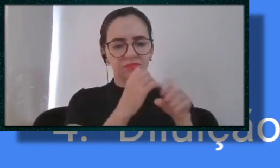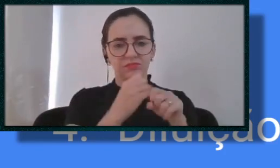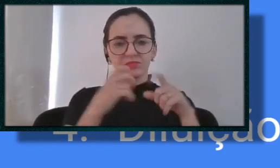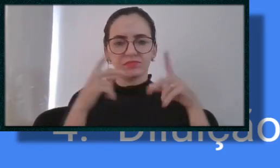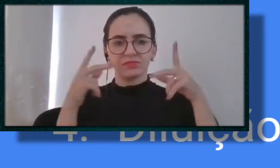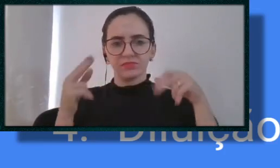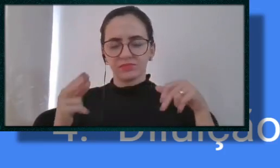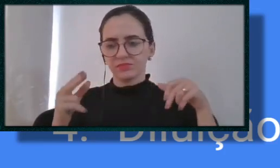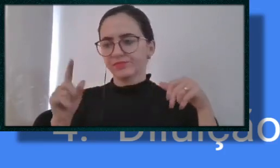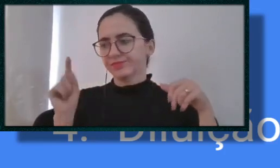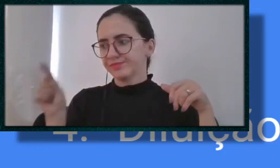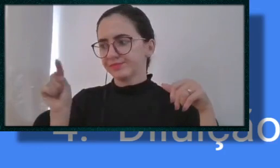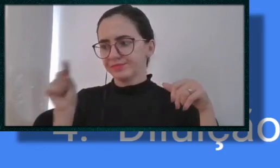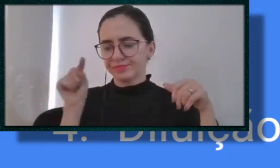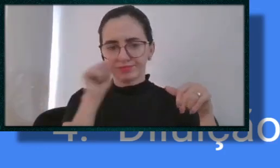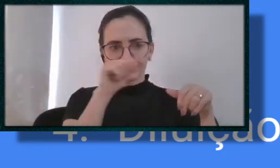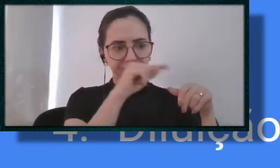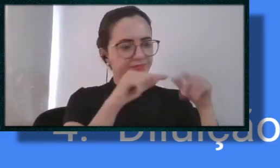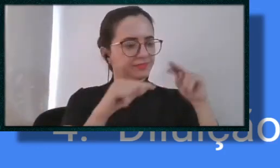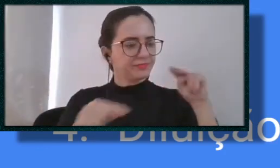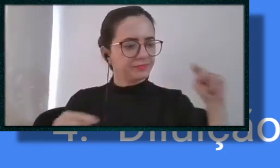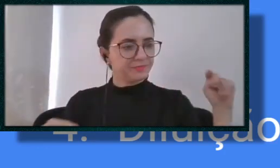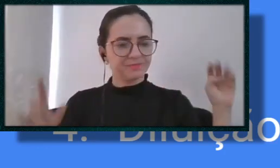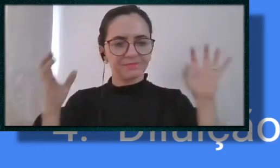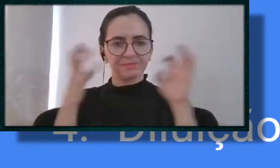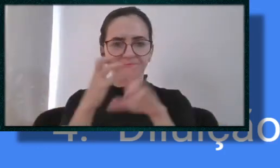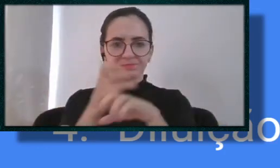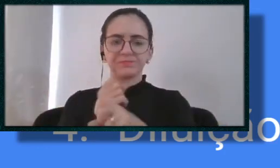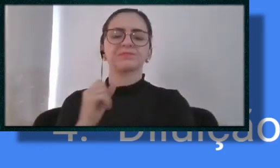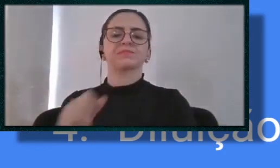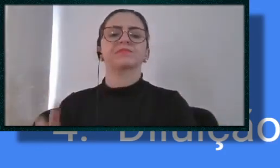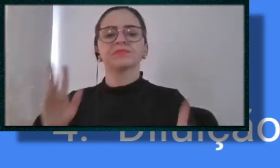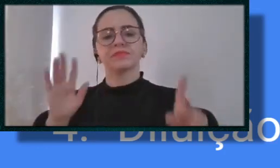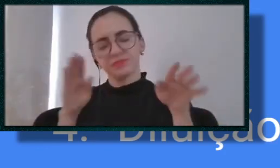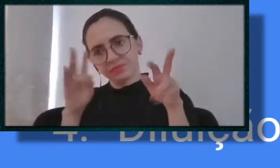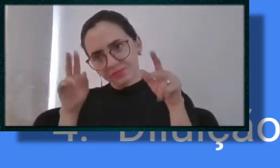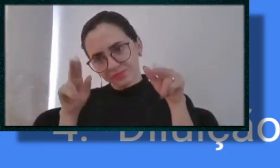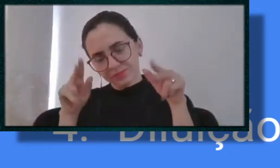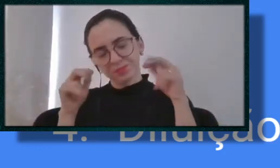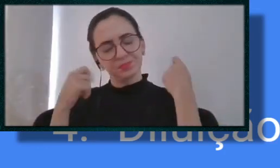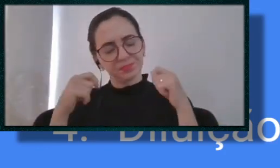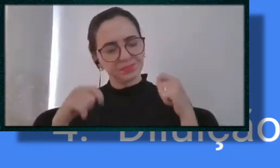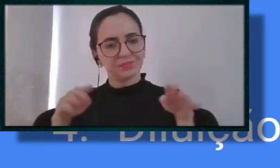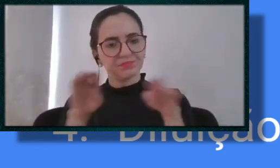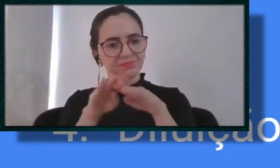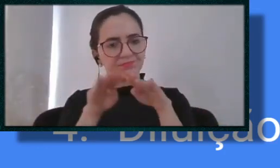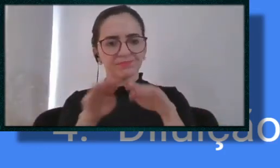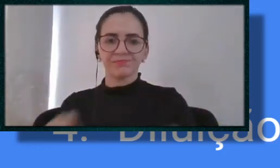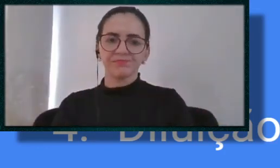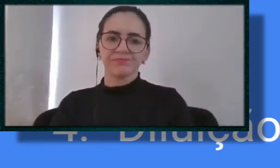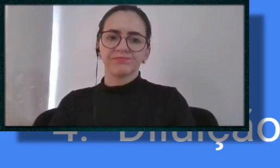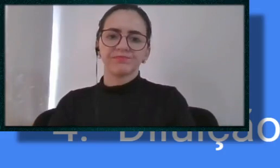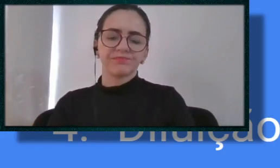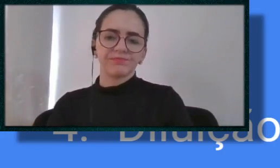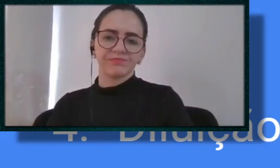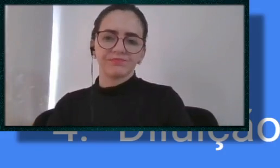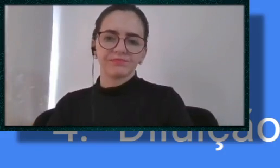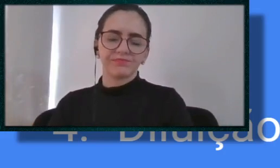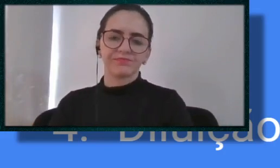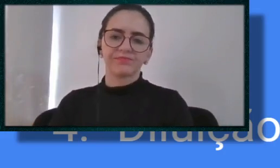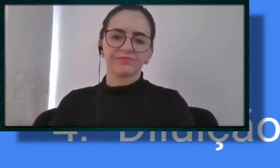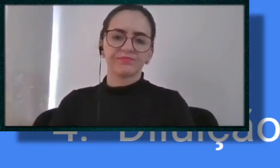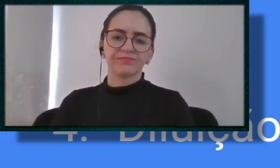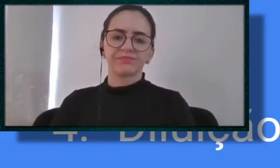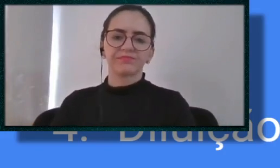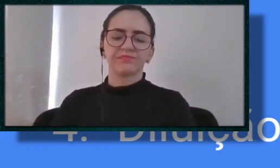bom? Basicamente isso. Aí, observa o que está acontecendo. Quando a gente vai fazer o cálculo de reação, a